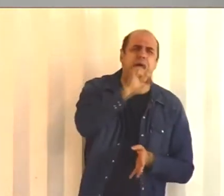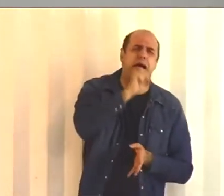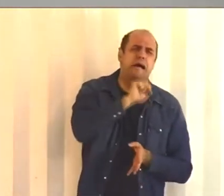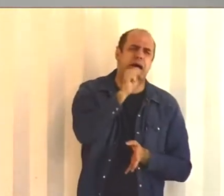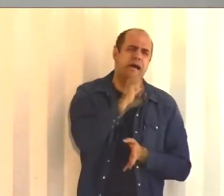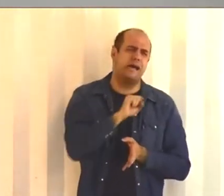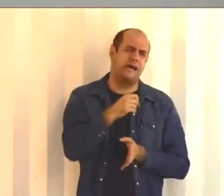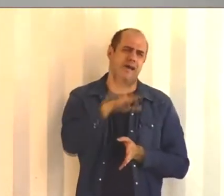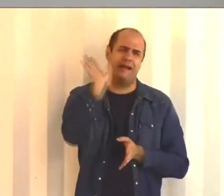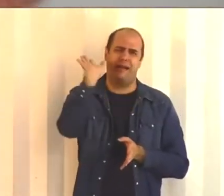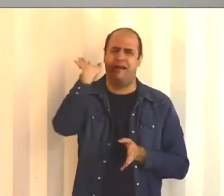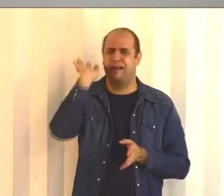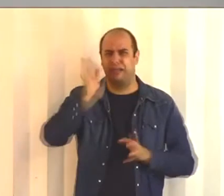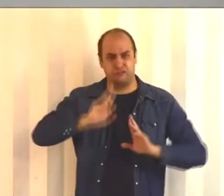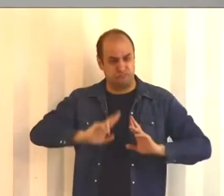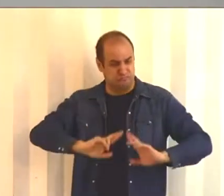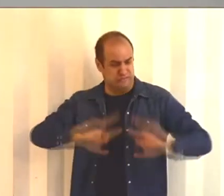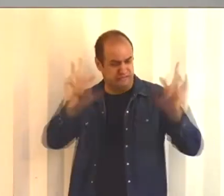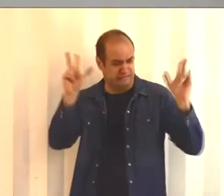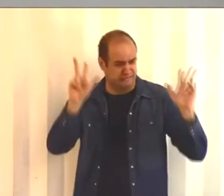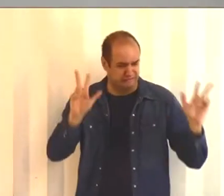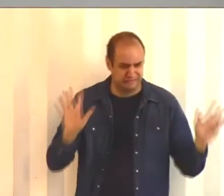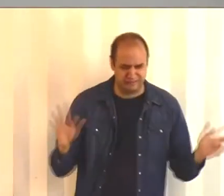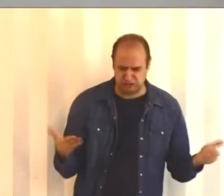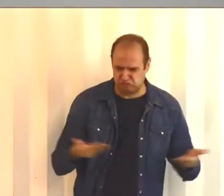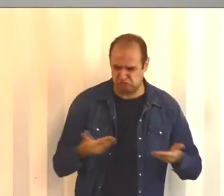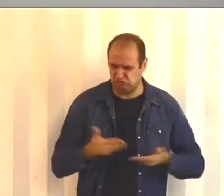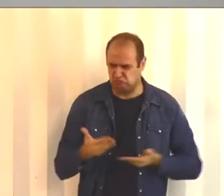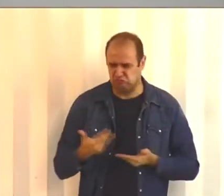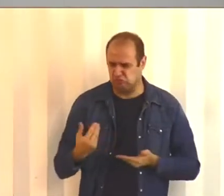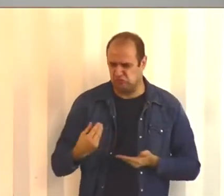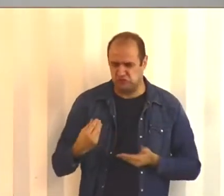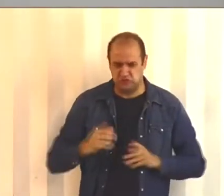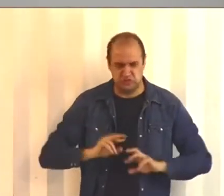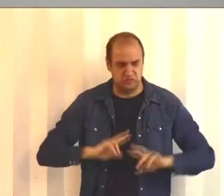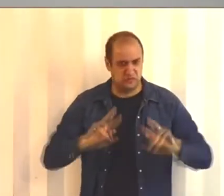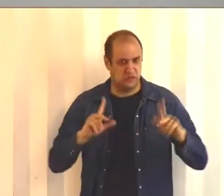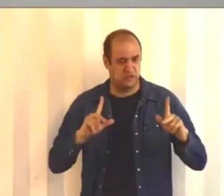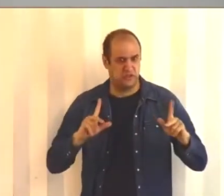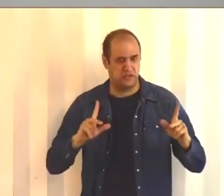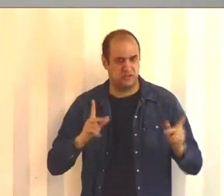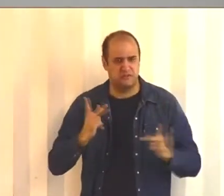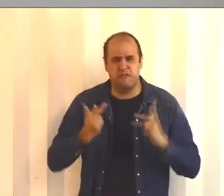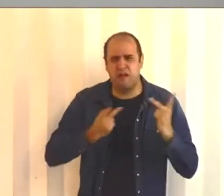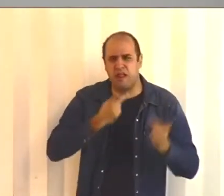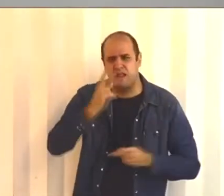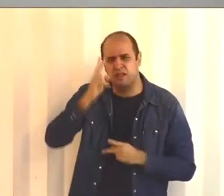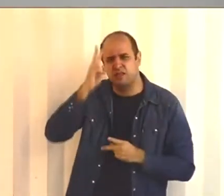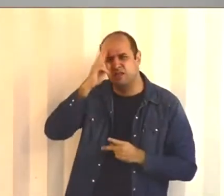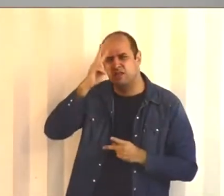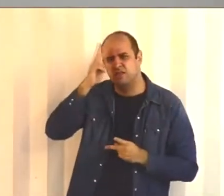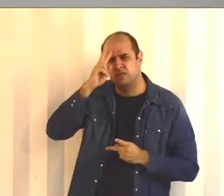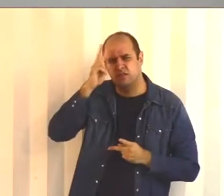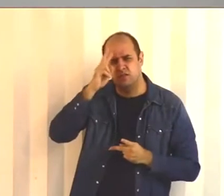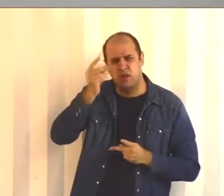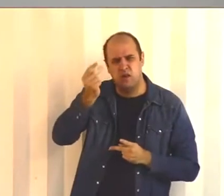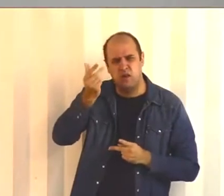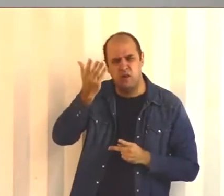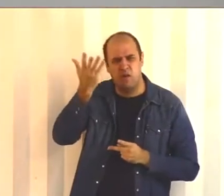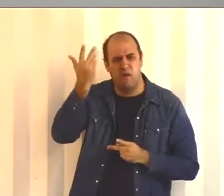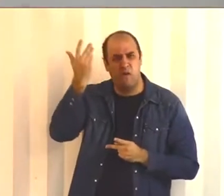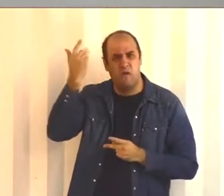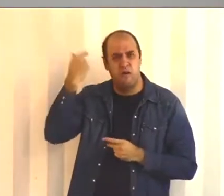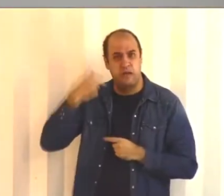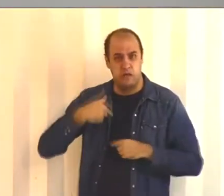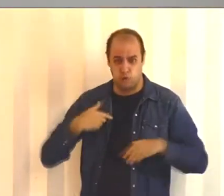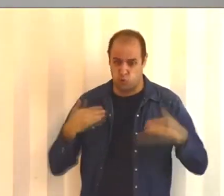é uma história tão diferente dos nossos dias. O pastor está falando, inclusive, que o fundo histórico aqui é de pensamento oriental.